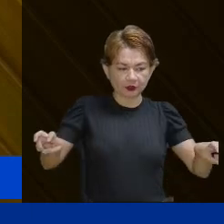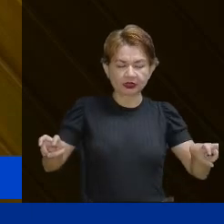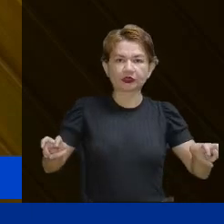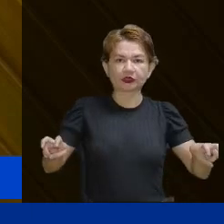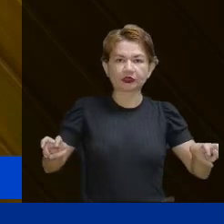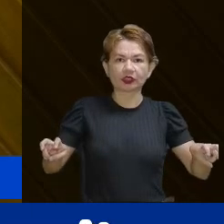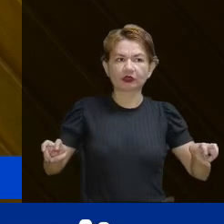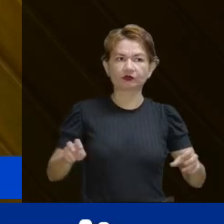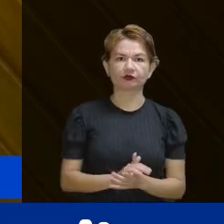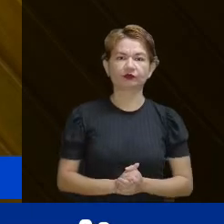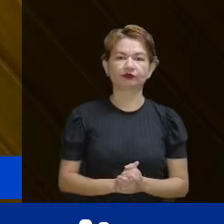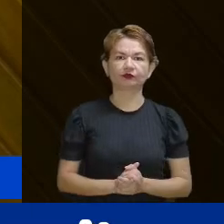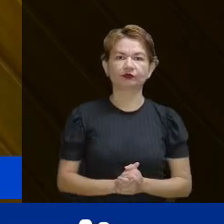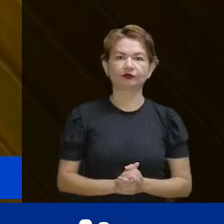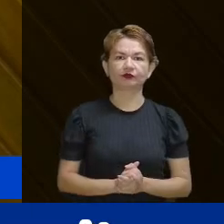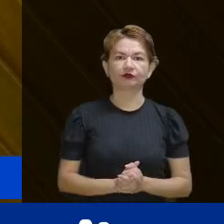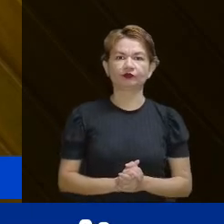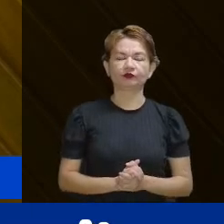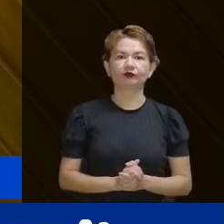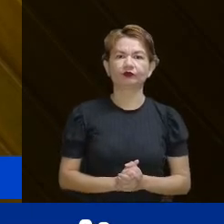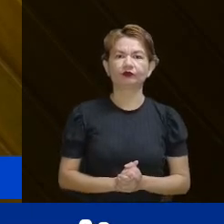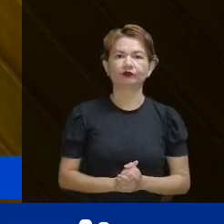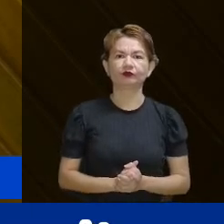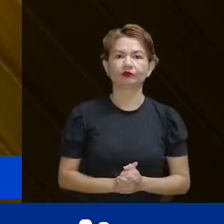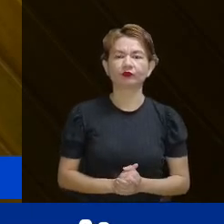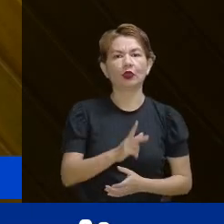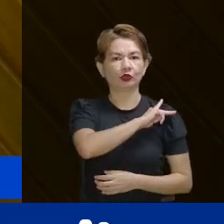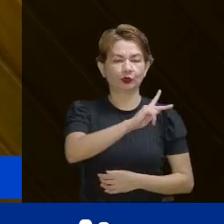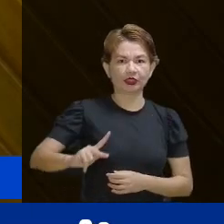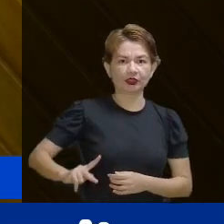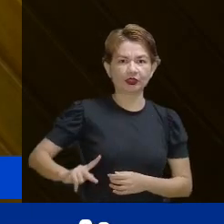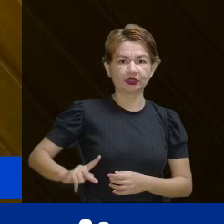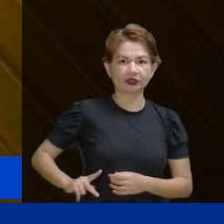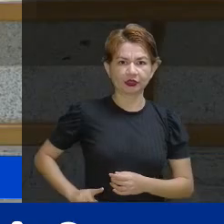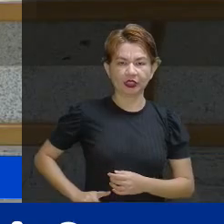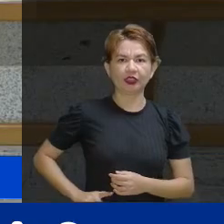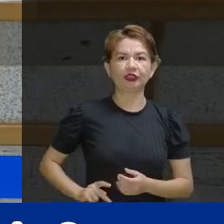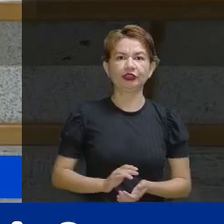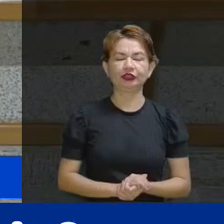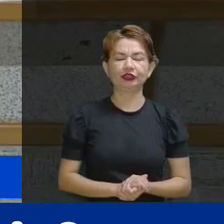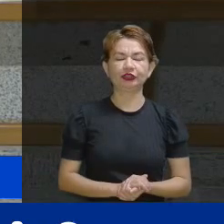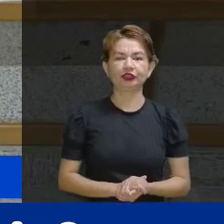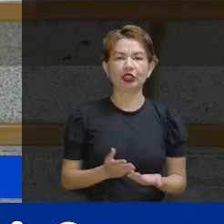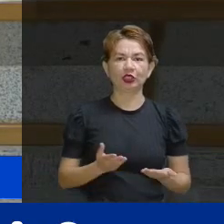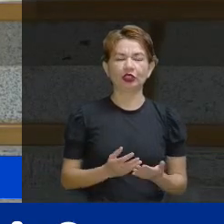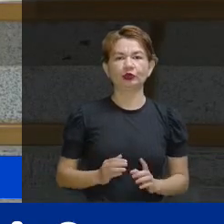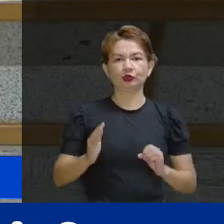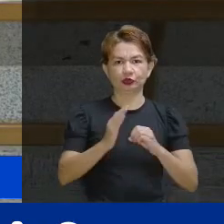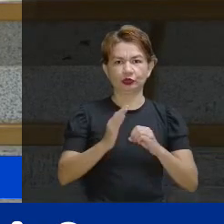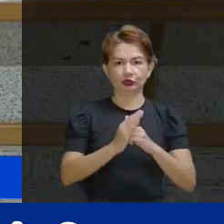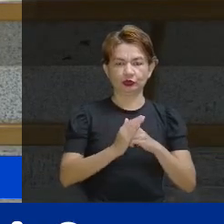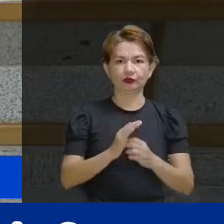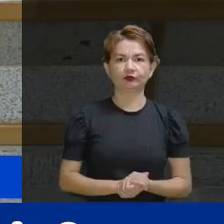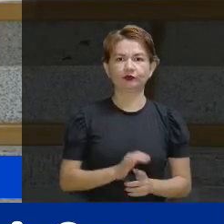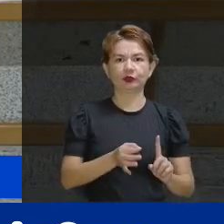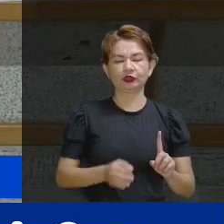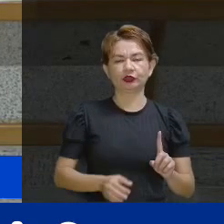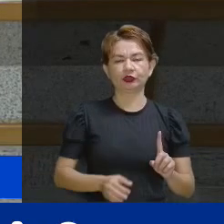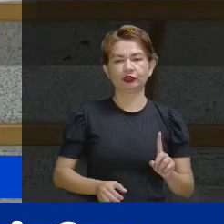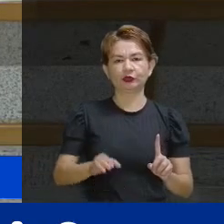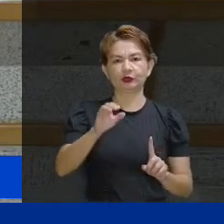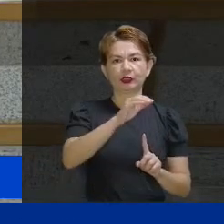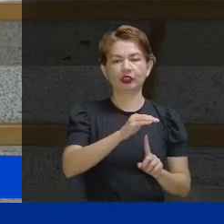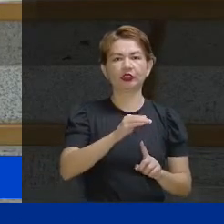honra, formada pelo o excelentíssimo senhor presidente em exercício do Tribunal Regional Eleitoral do Amapá,